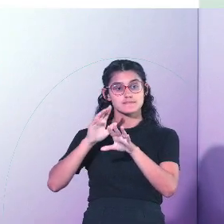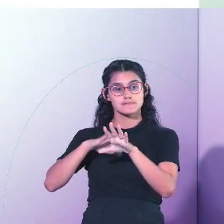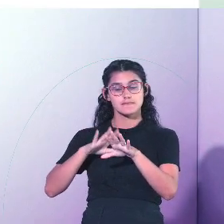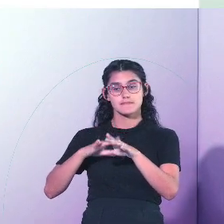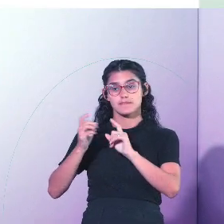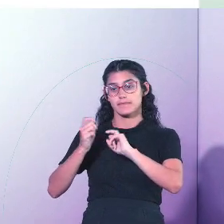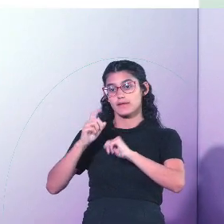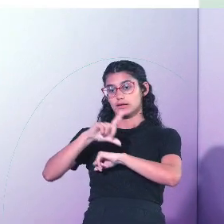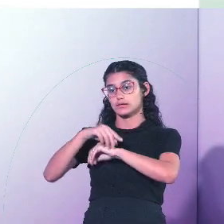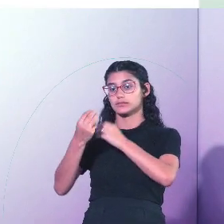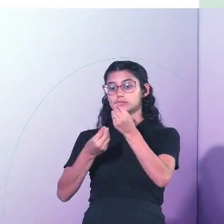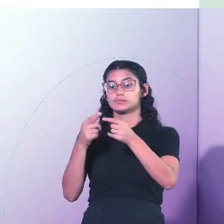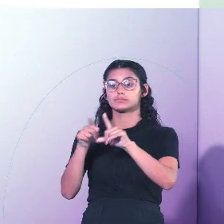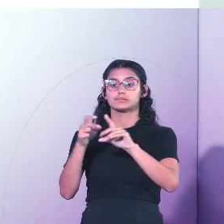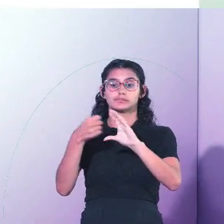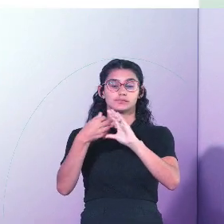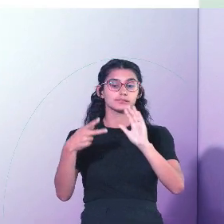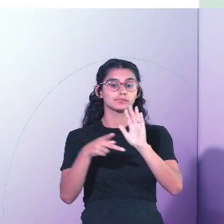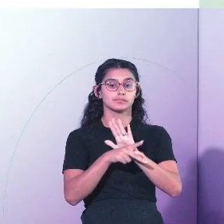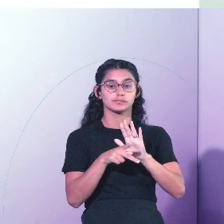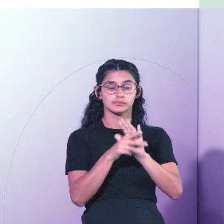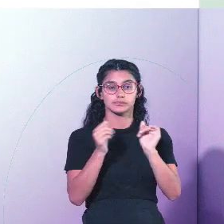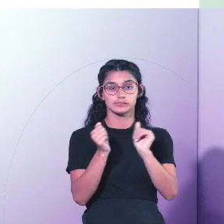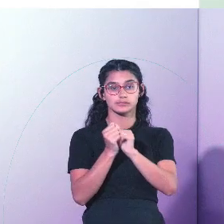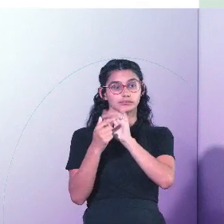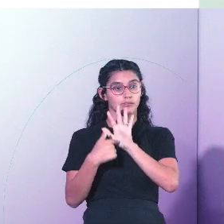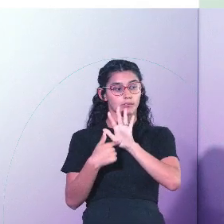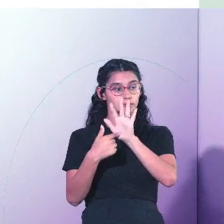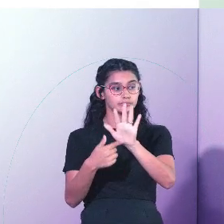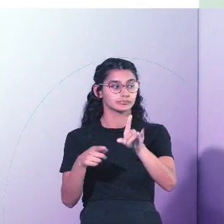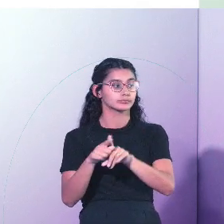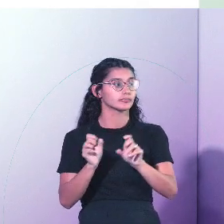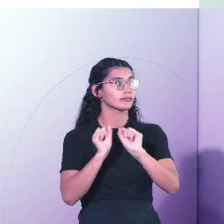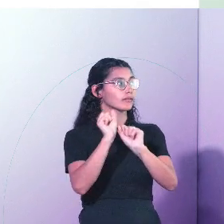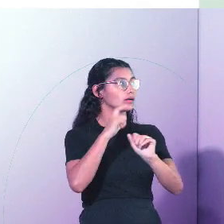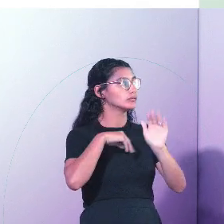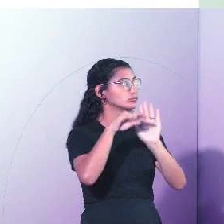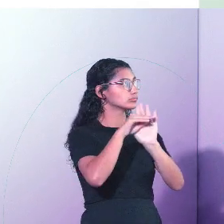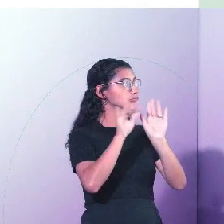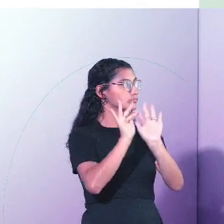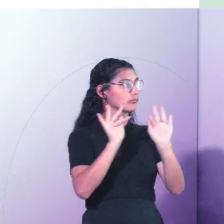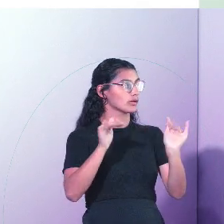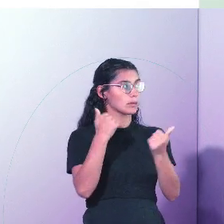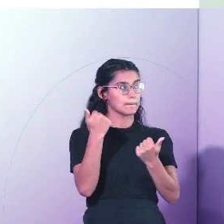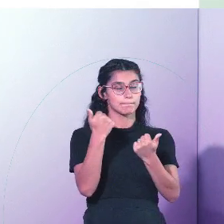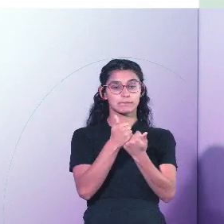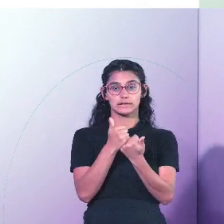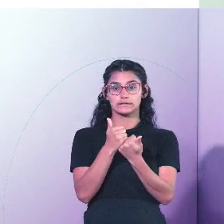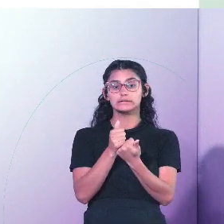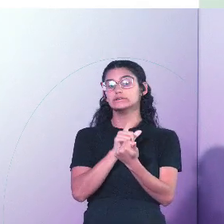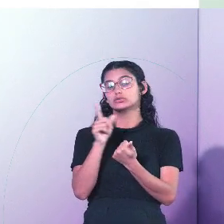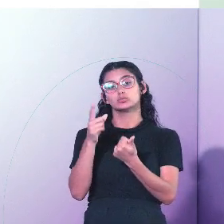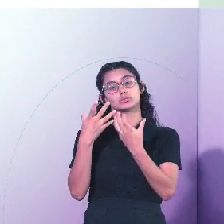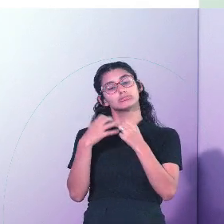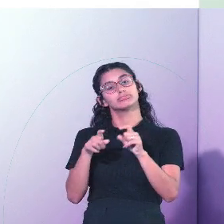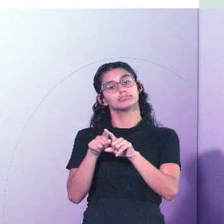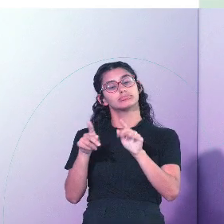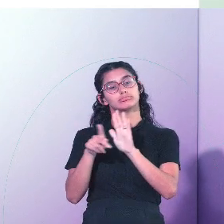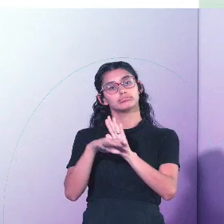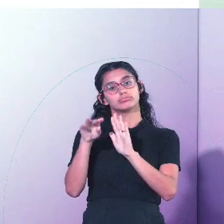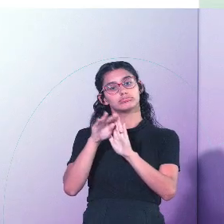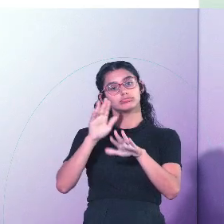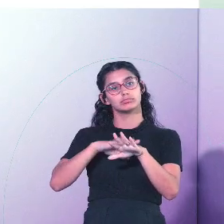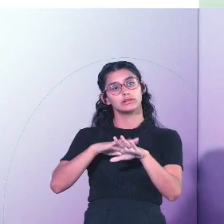uma frase: quão cara é a tecnologia a ser oferecida? E aí eu faço mais uma frase aqui: a subjetividade não cabe ao agente que